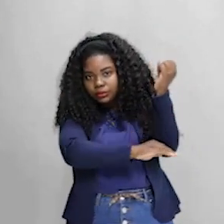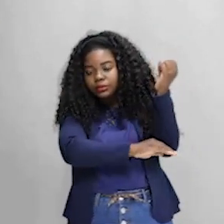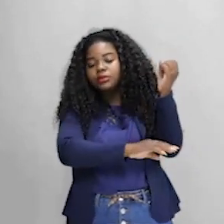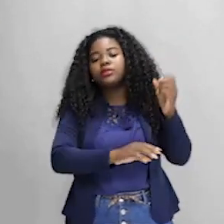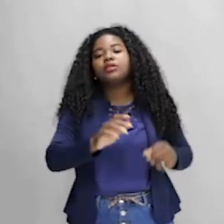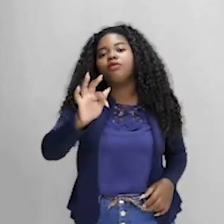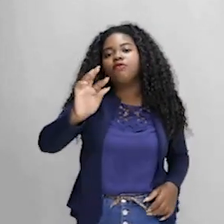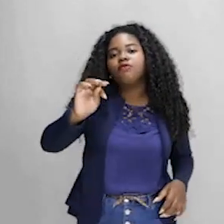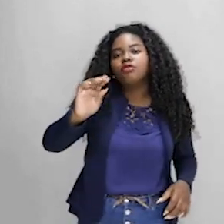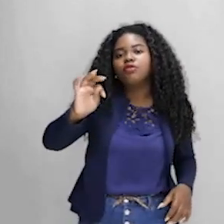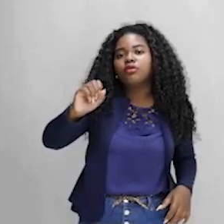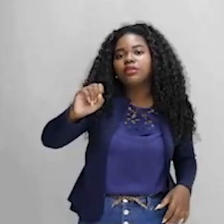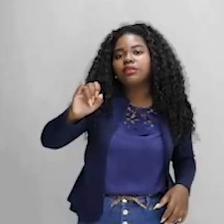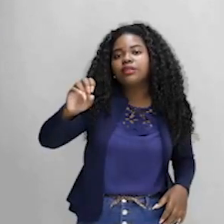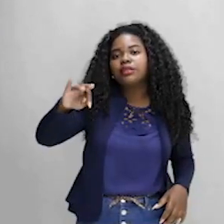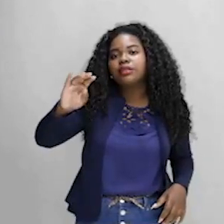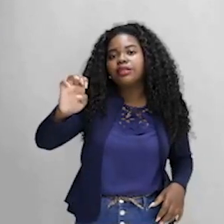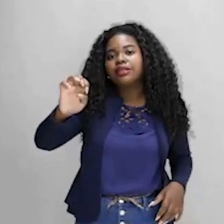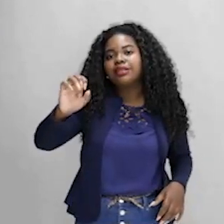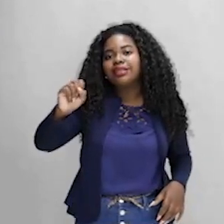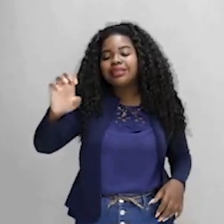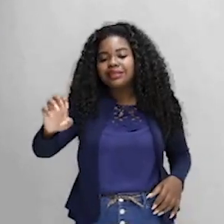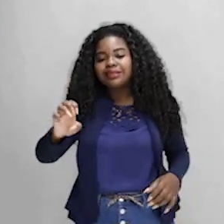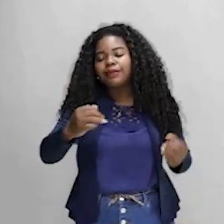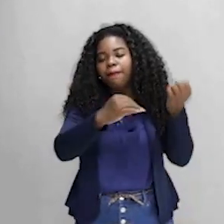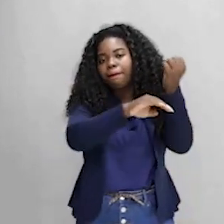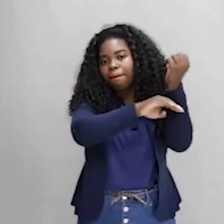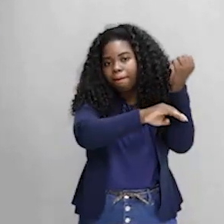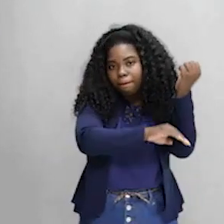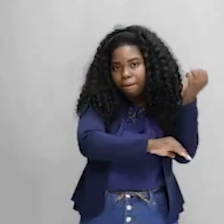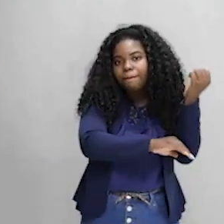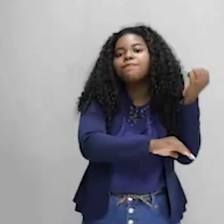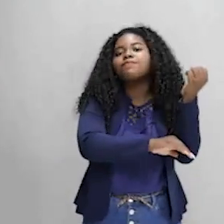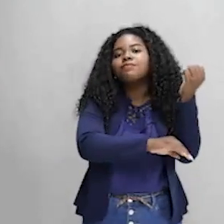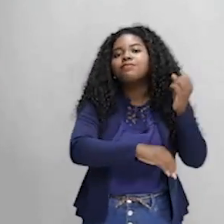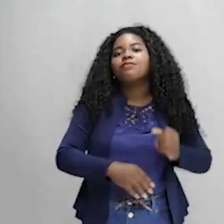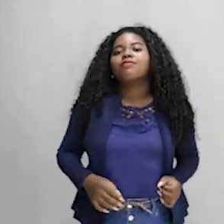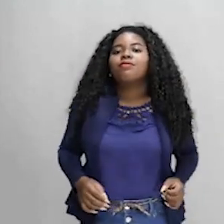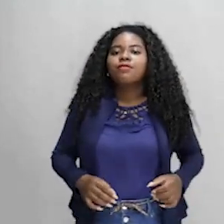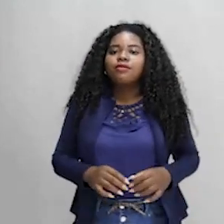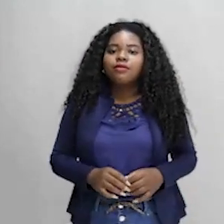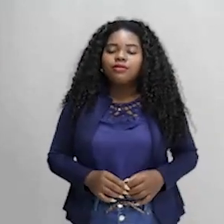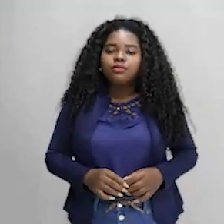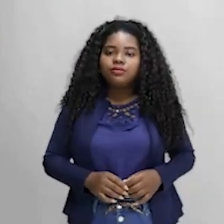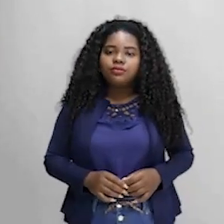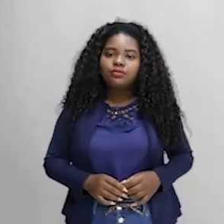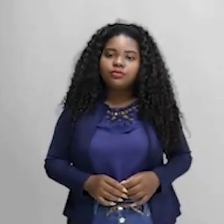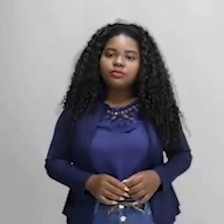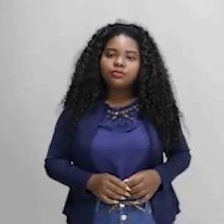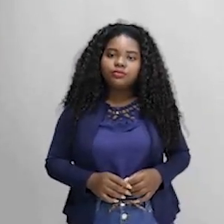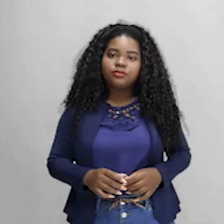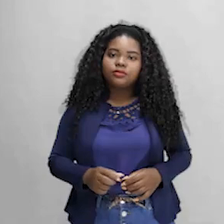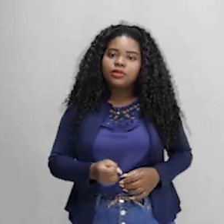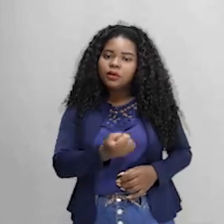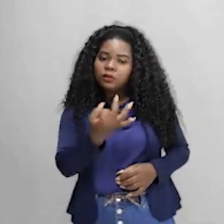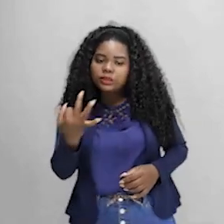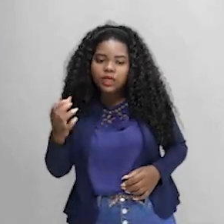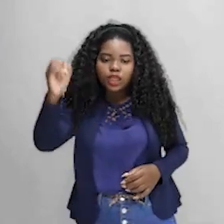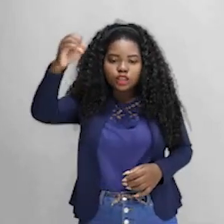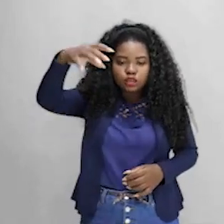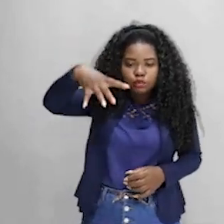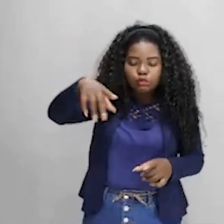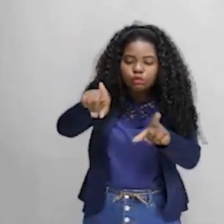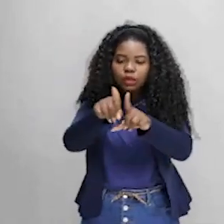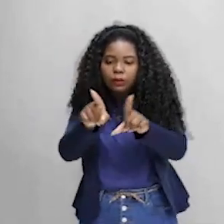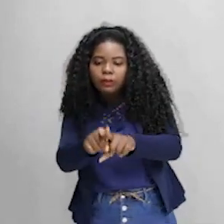Também cai. O que vai acontecer com o índice pluviométrico? Também tende a cair. Diminui a quantidade de luz, diminui a